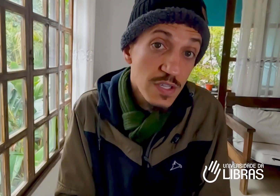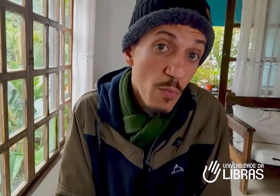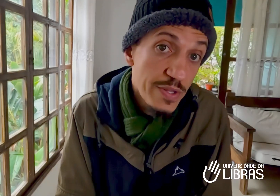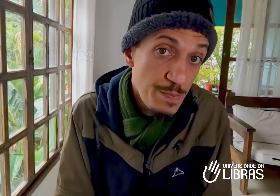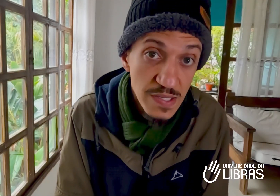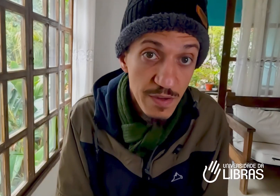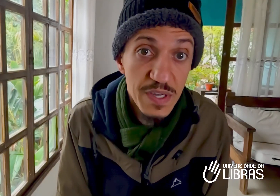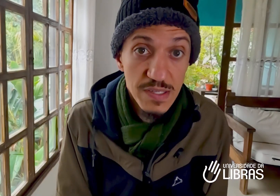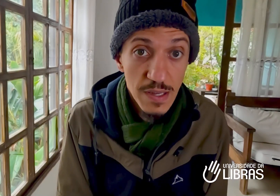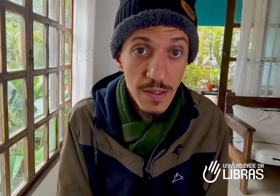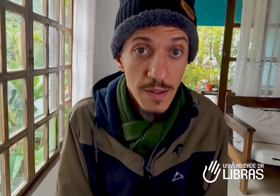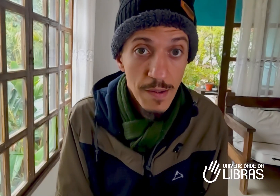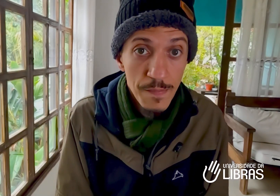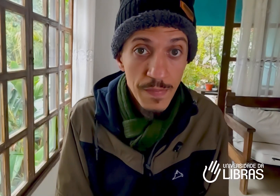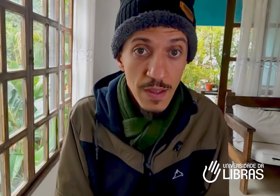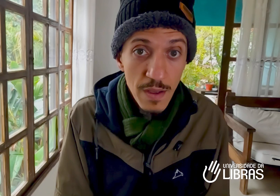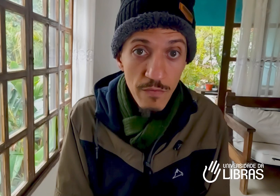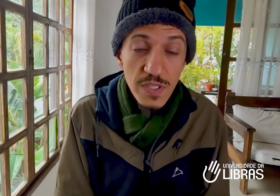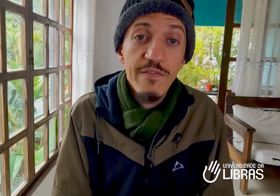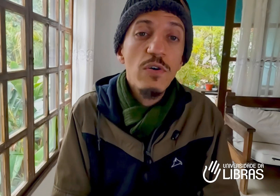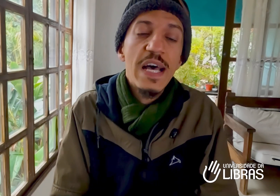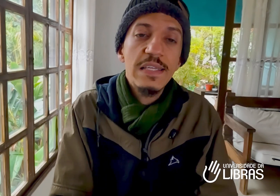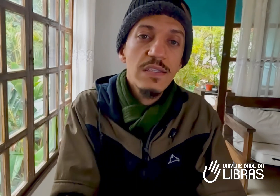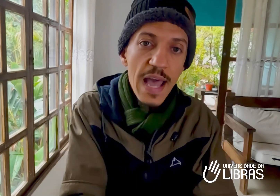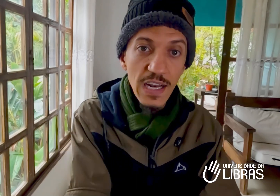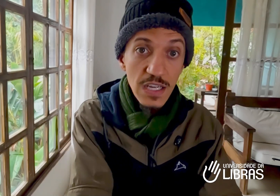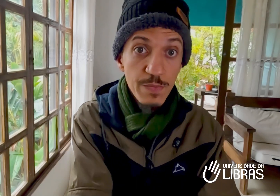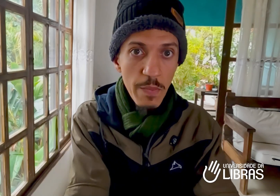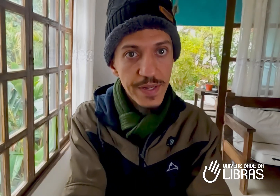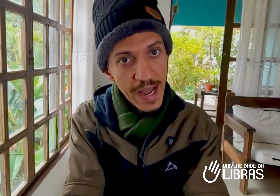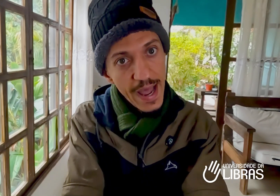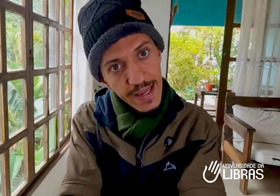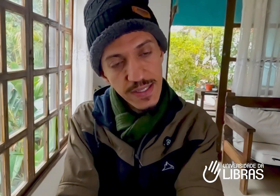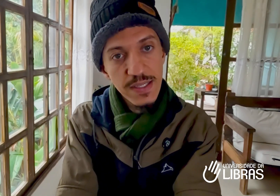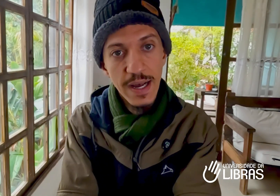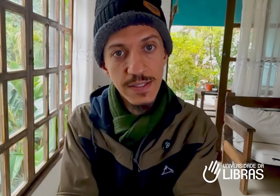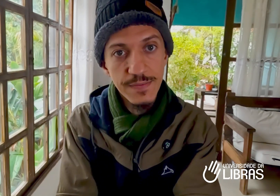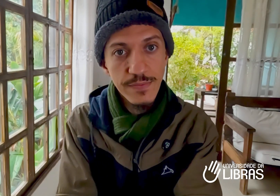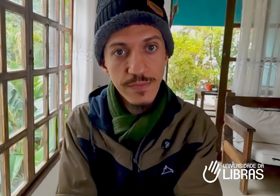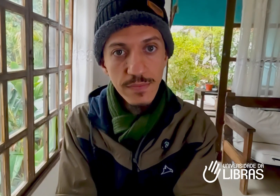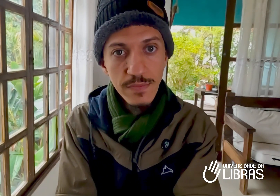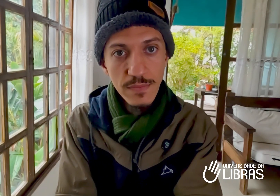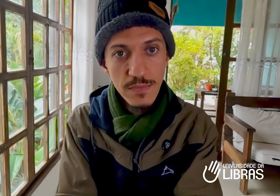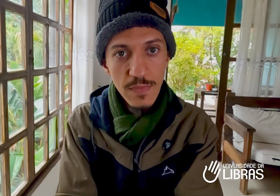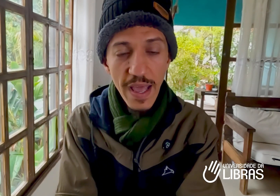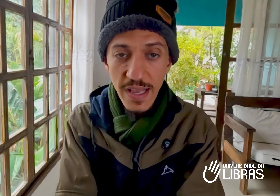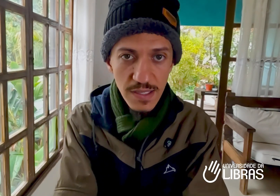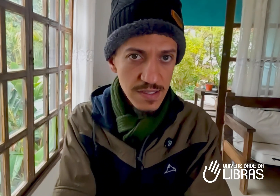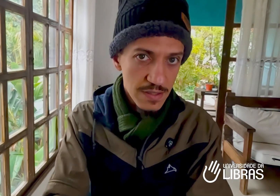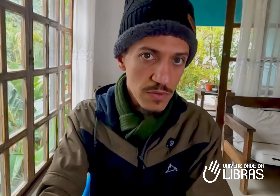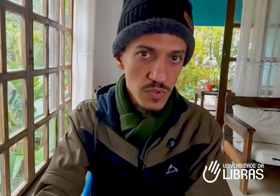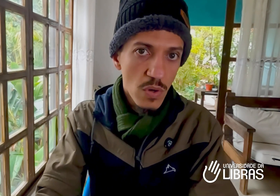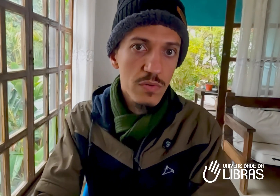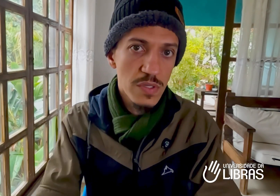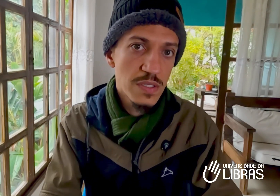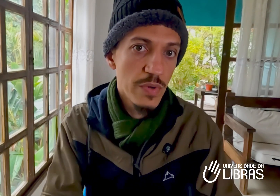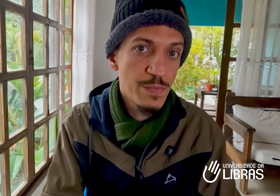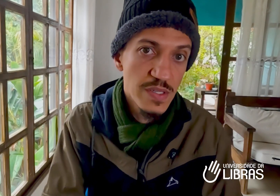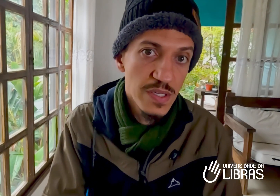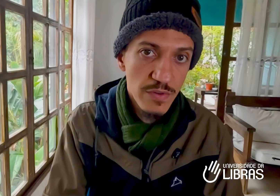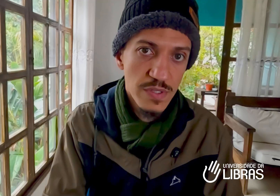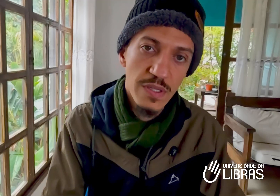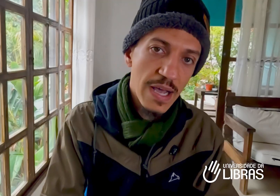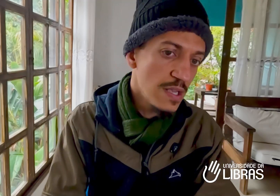coisas que são muito específicas. Você vai usar essas técnicas para memorizar esses sinais. Esses e tantos outros que